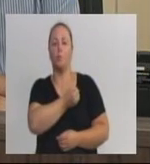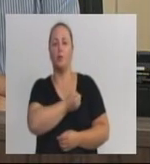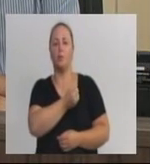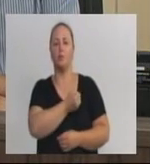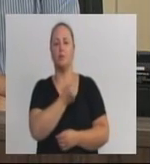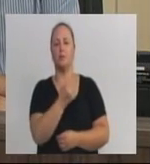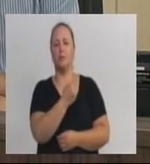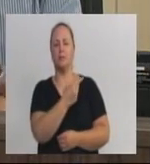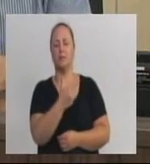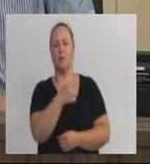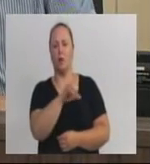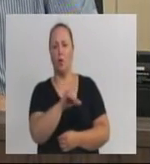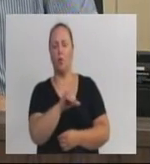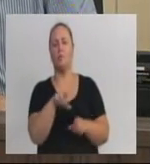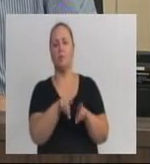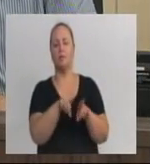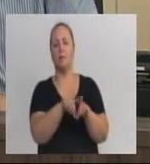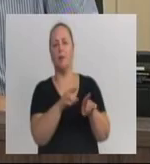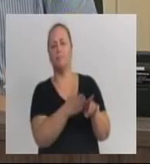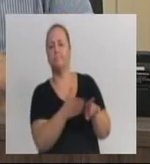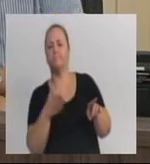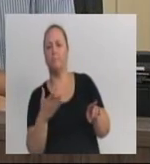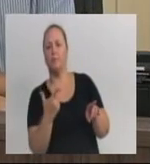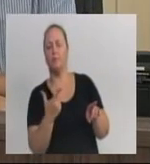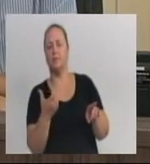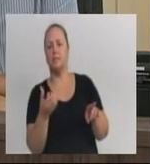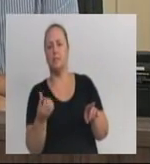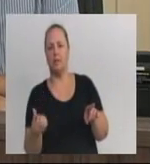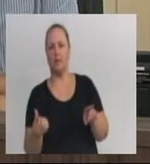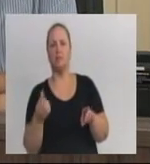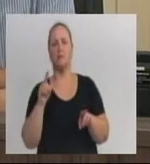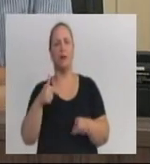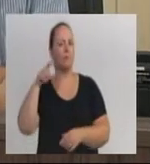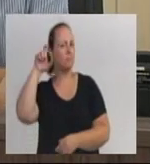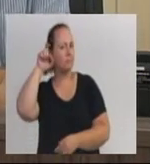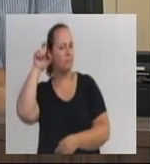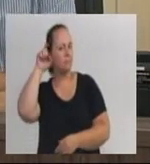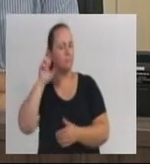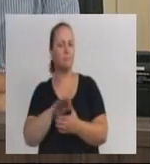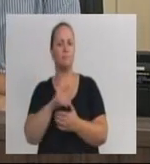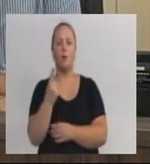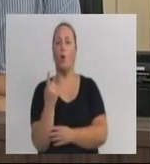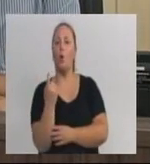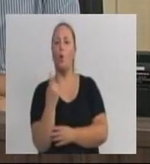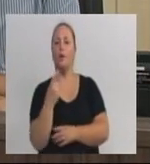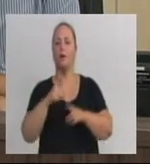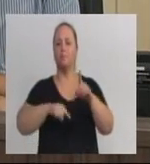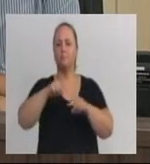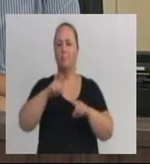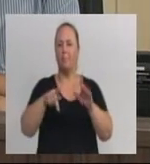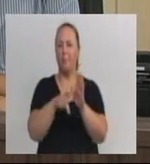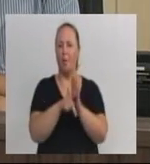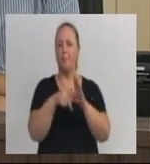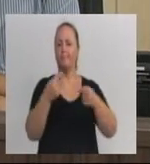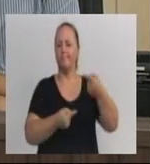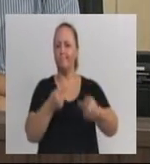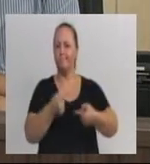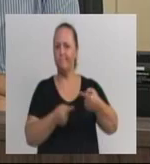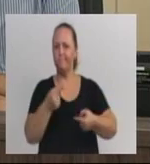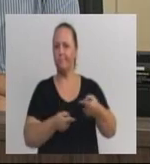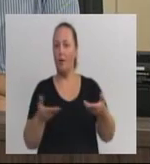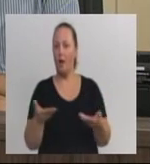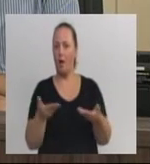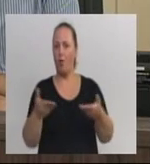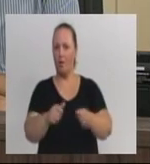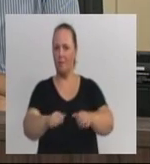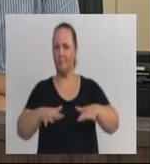119/120/2016. Despacho como requer. Matéria da ordem do dia, sessão do plenário, única discussão e votação, a seguinte sessão do plenário. Sessão do plenário,